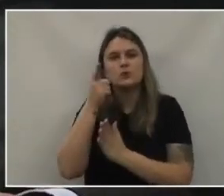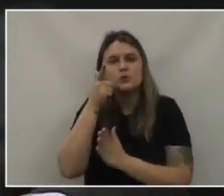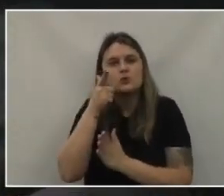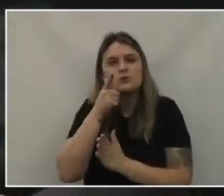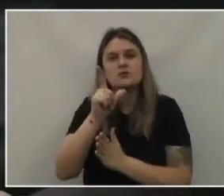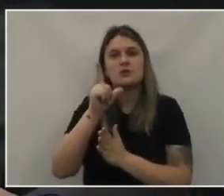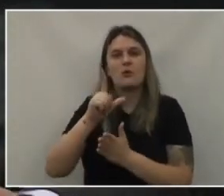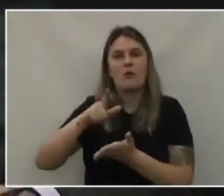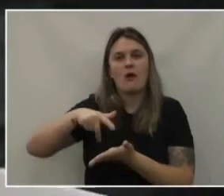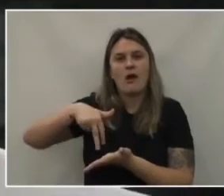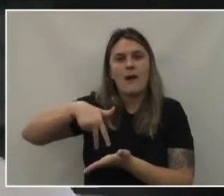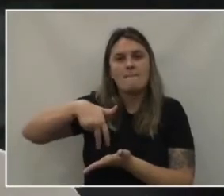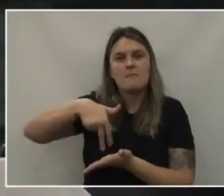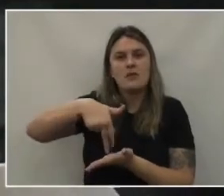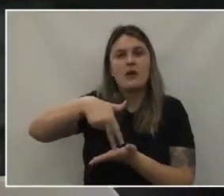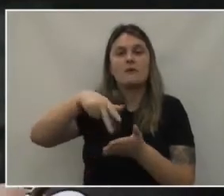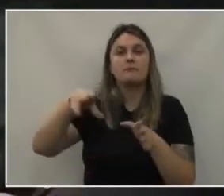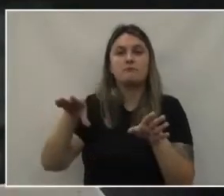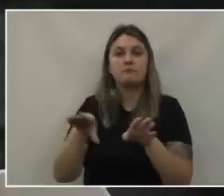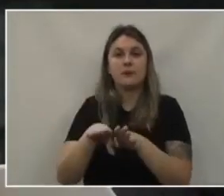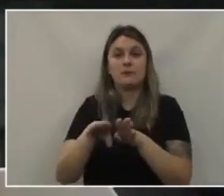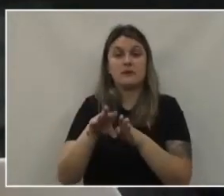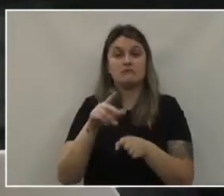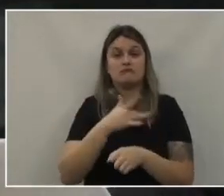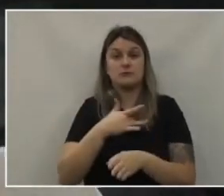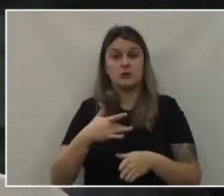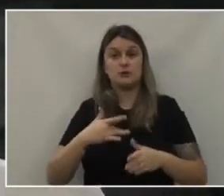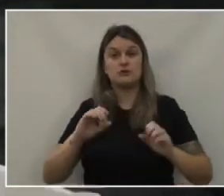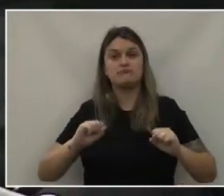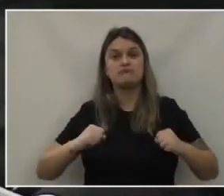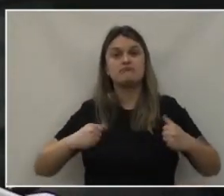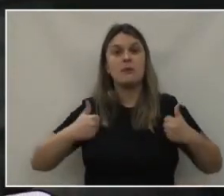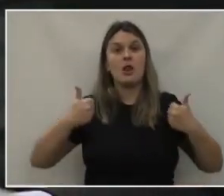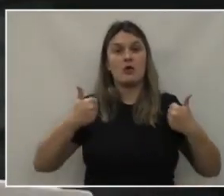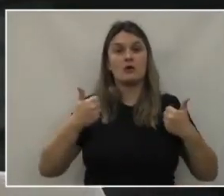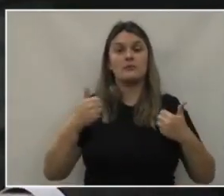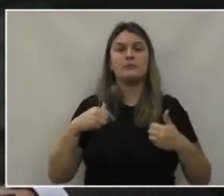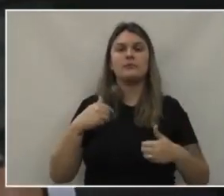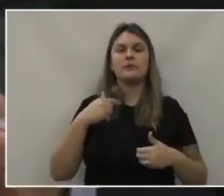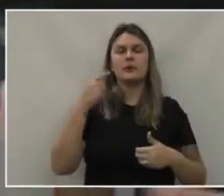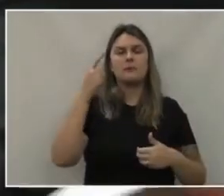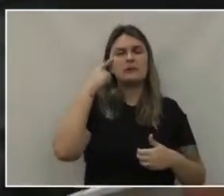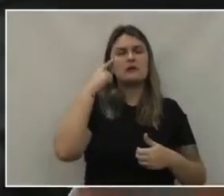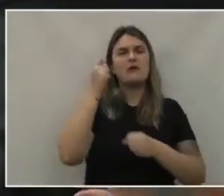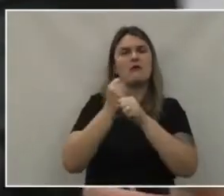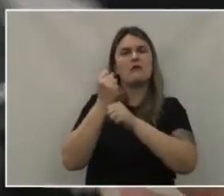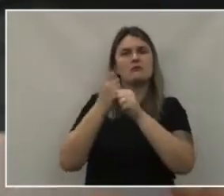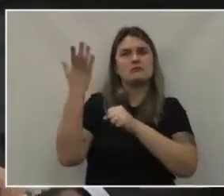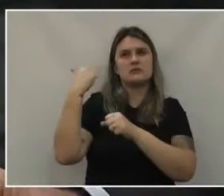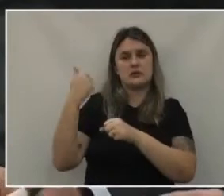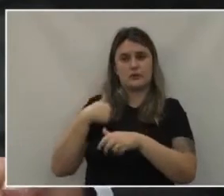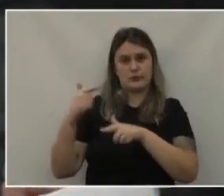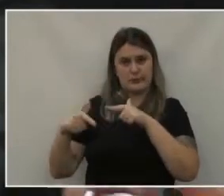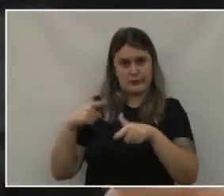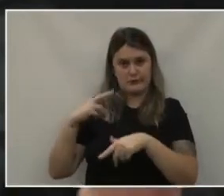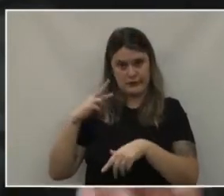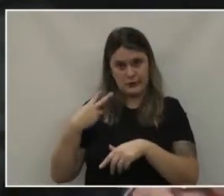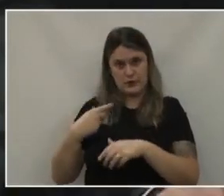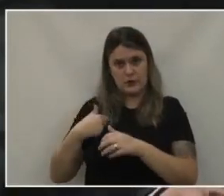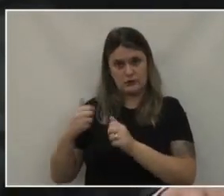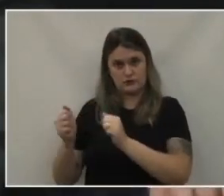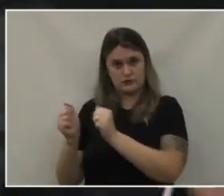física e tendo também mais saúde. E quero ressaltar que no mandato passado, junto com o